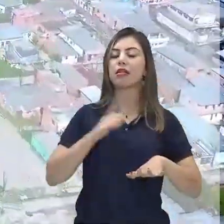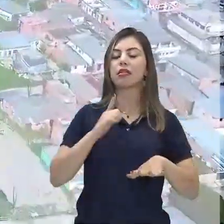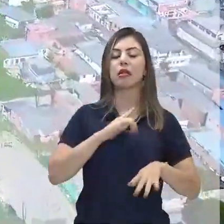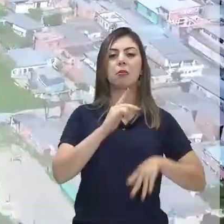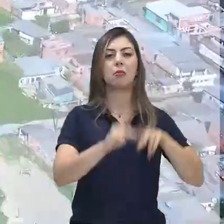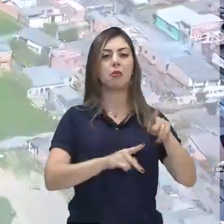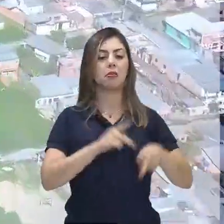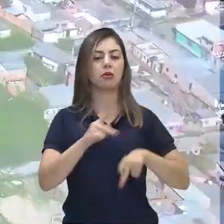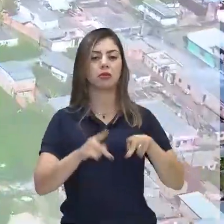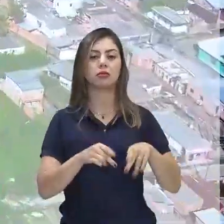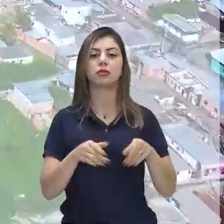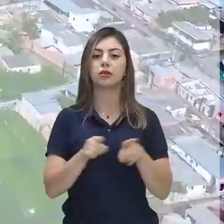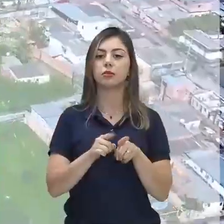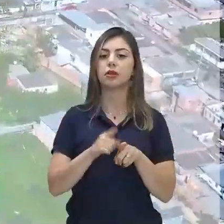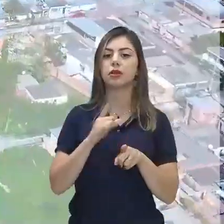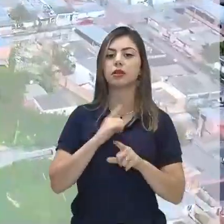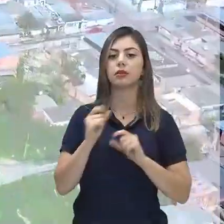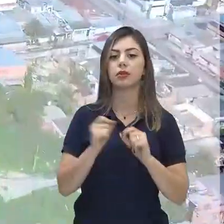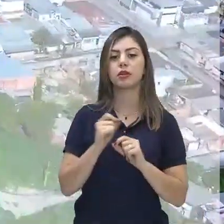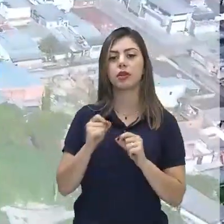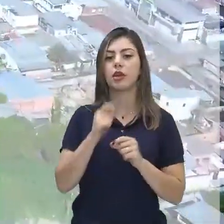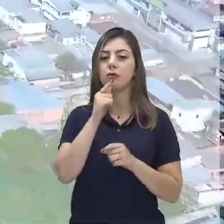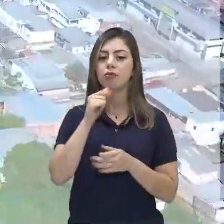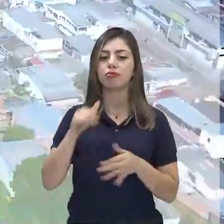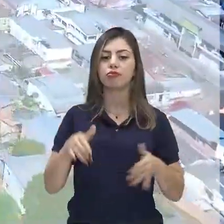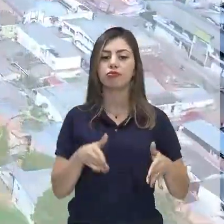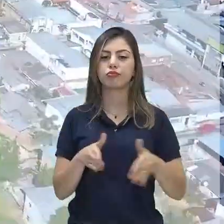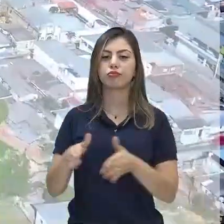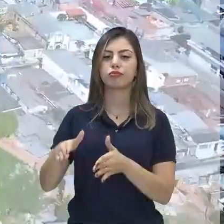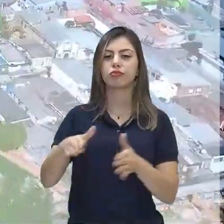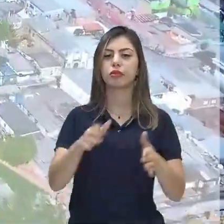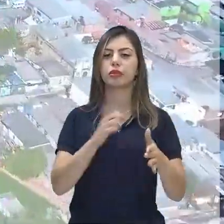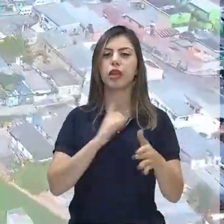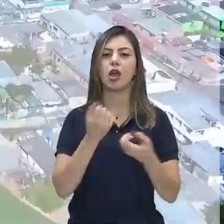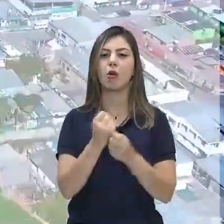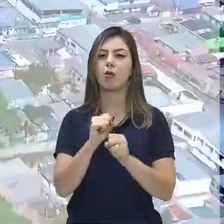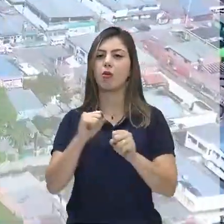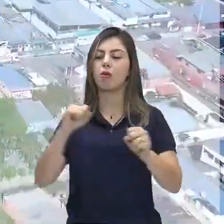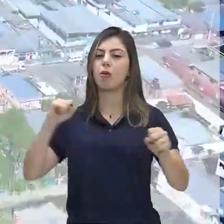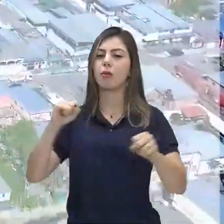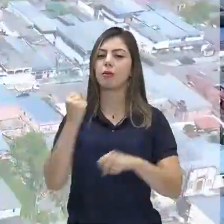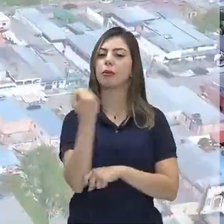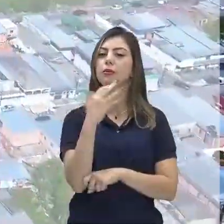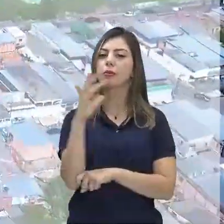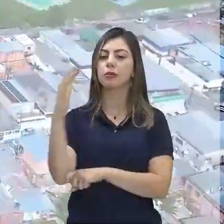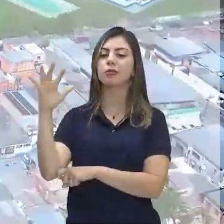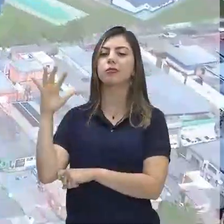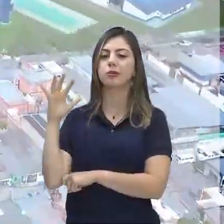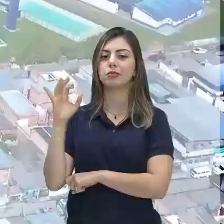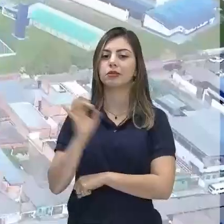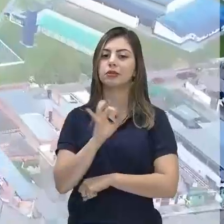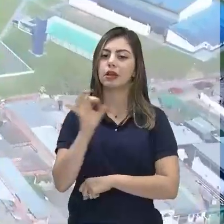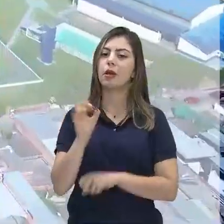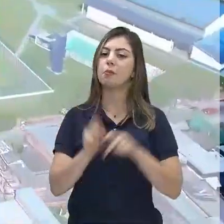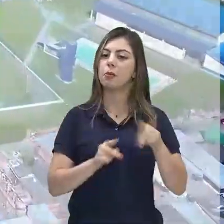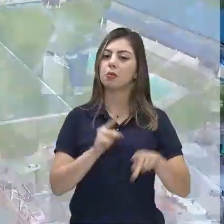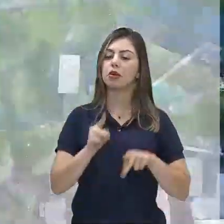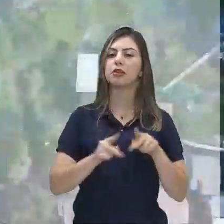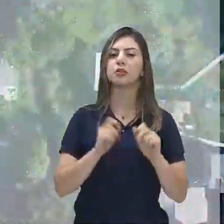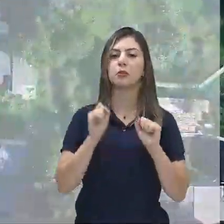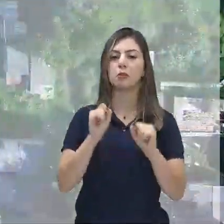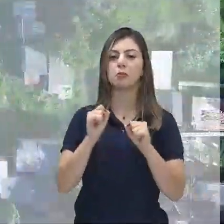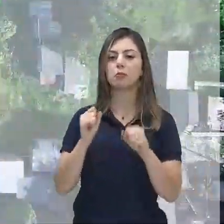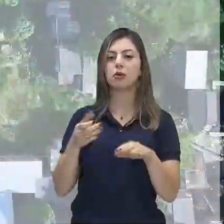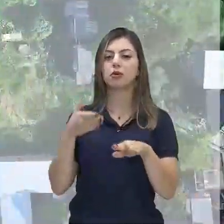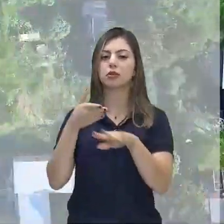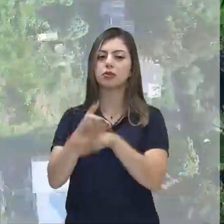chega também a conjuntos habitacionais com grandes extensões de áreas verdes, para moradores e a população em geral usufruir,